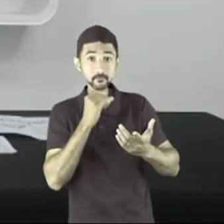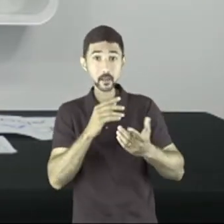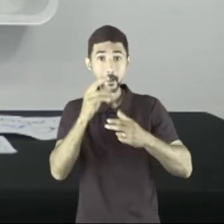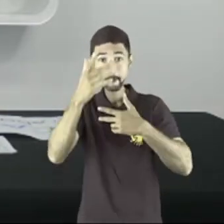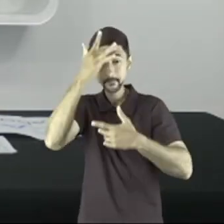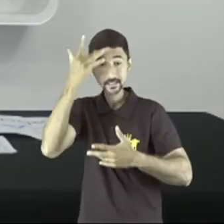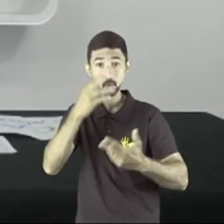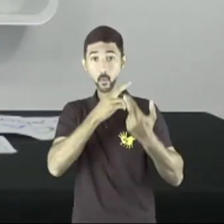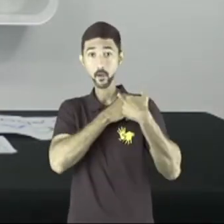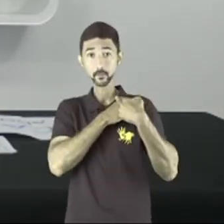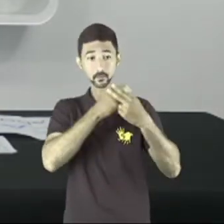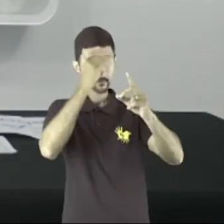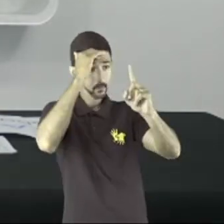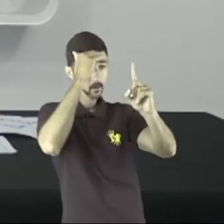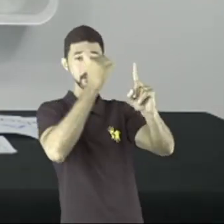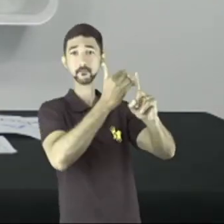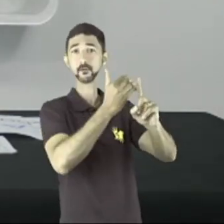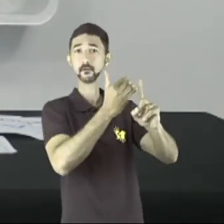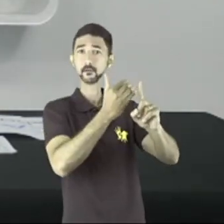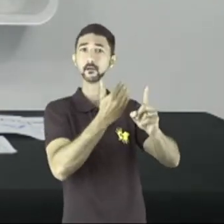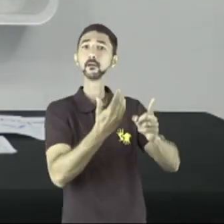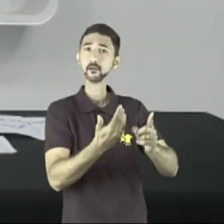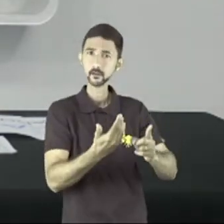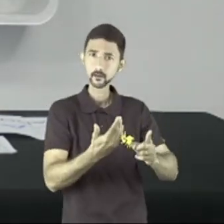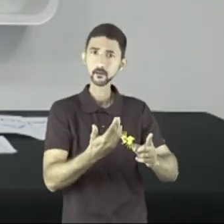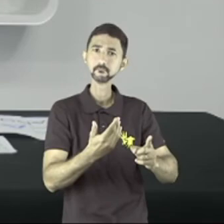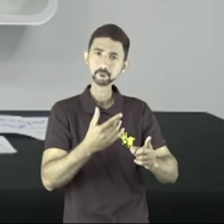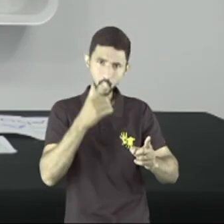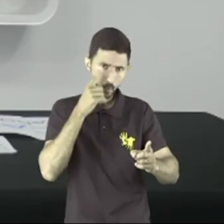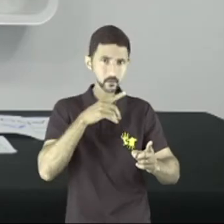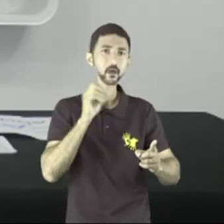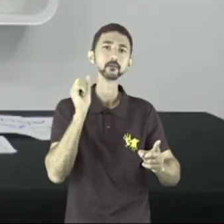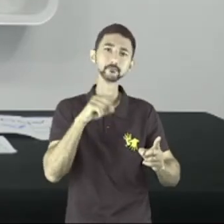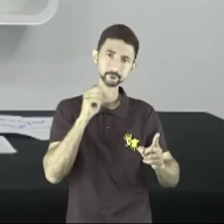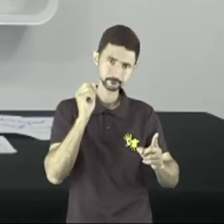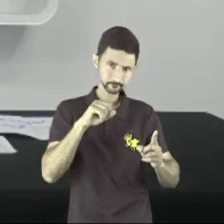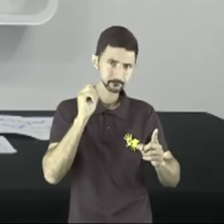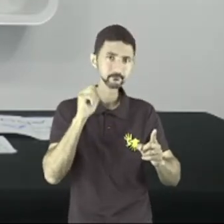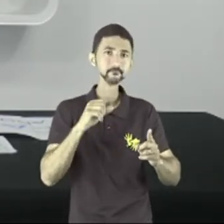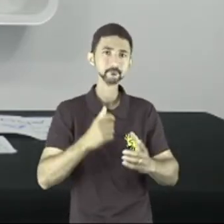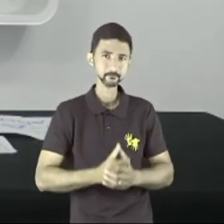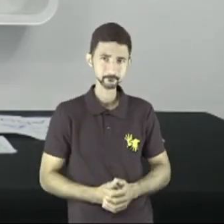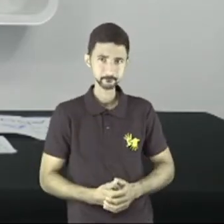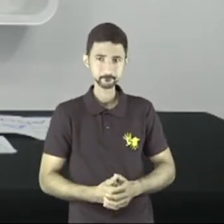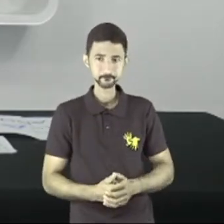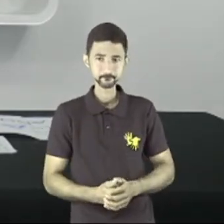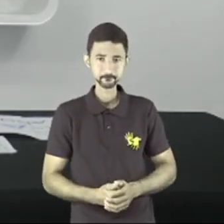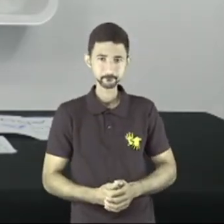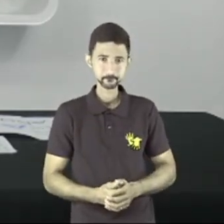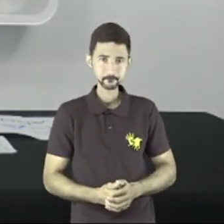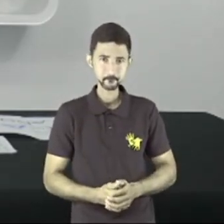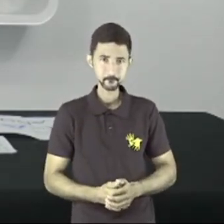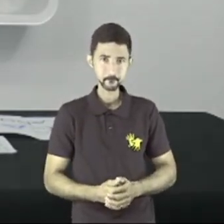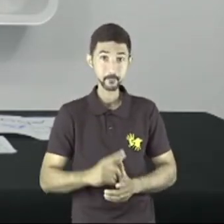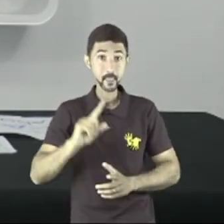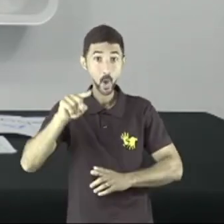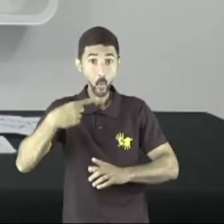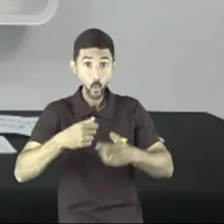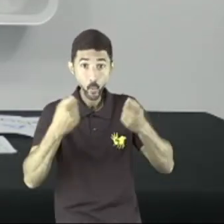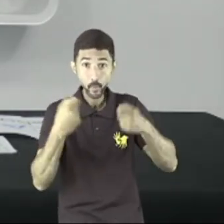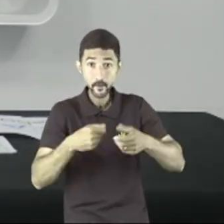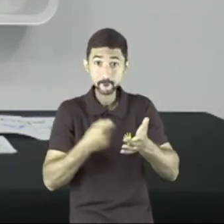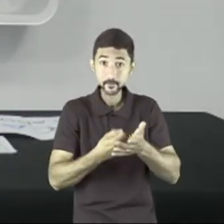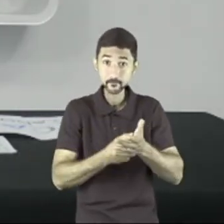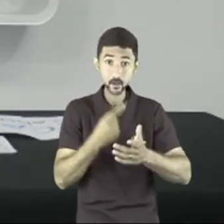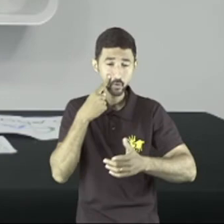é responsável por você. Dá para fazer? Dá, que eu sei. Olha outro dever que eu trouxe